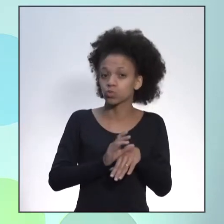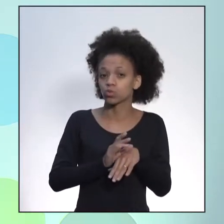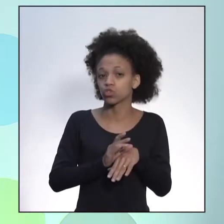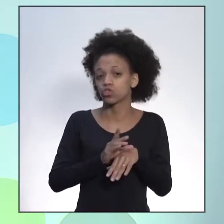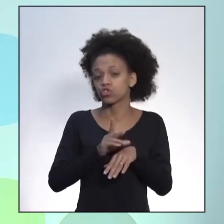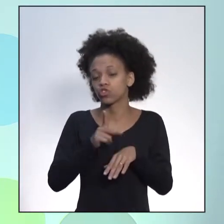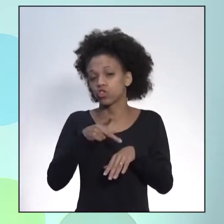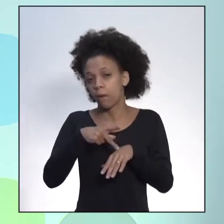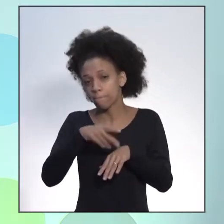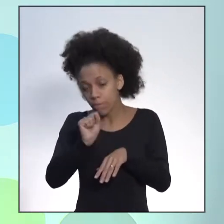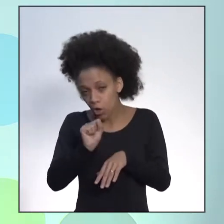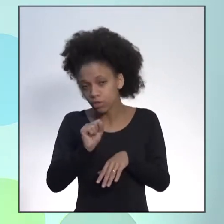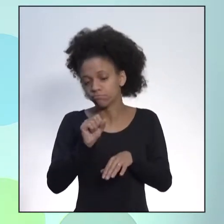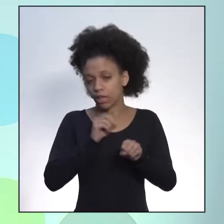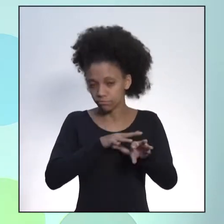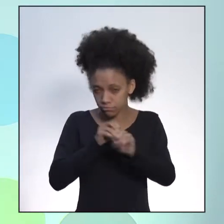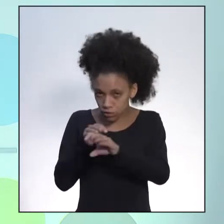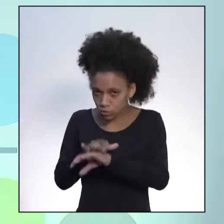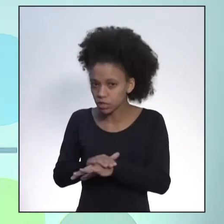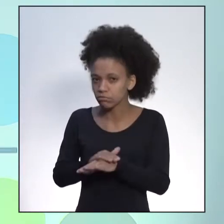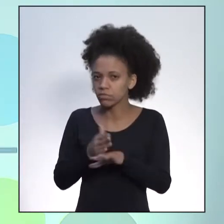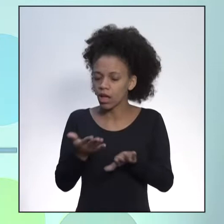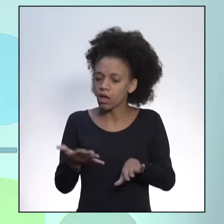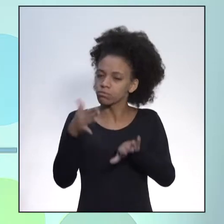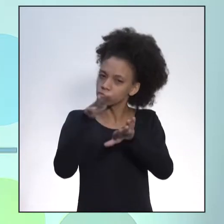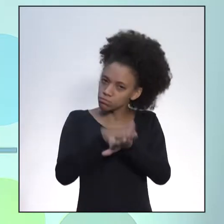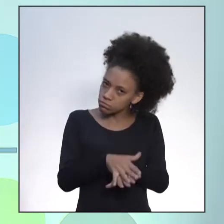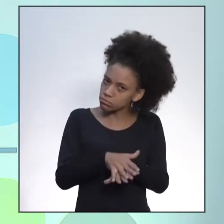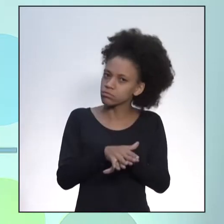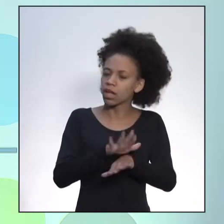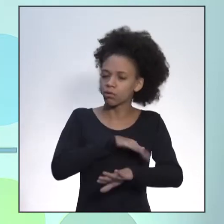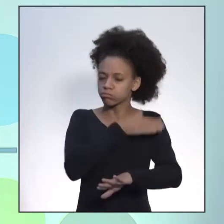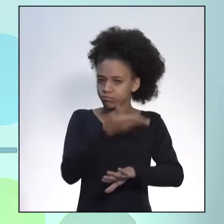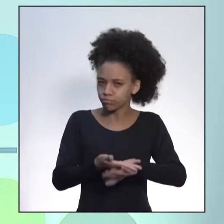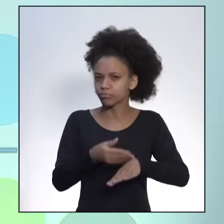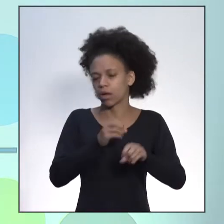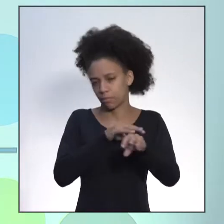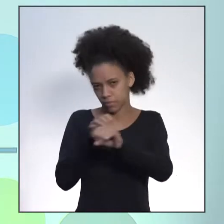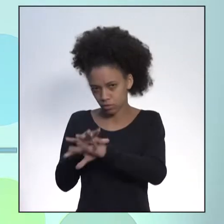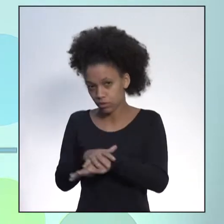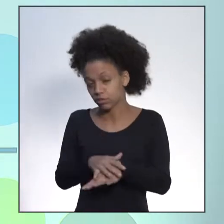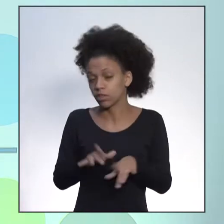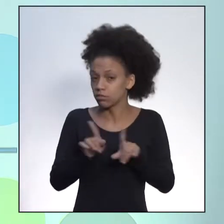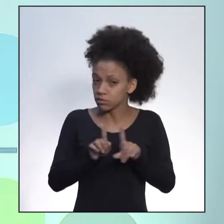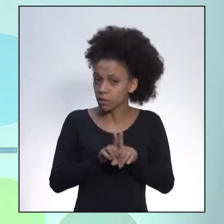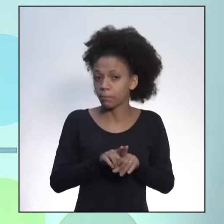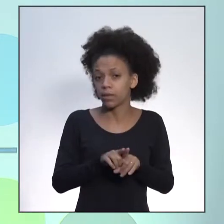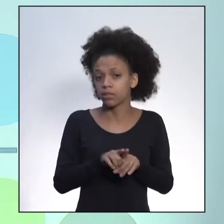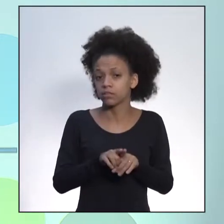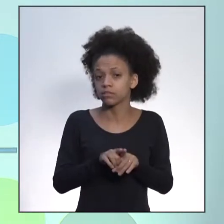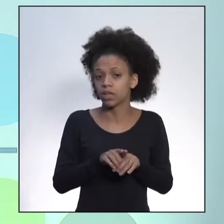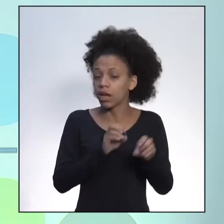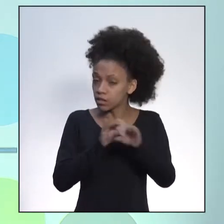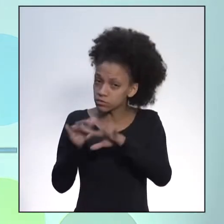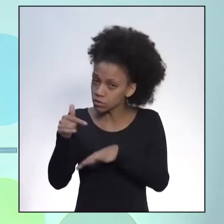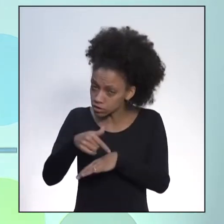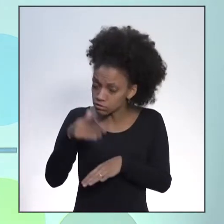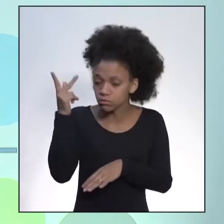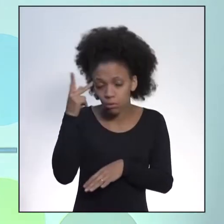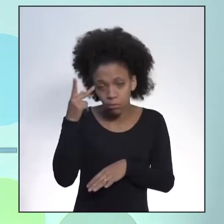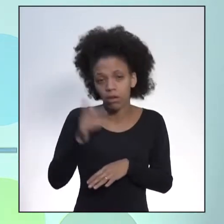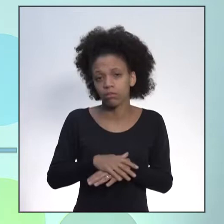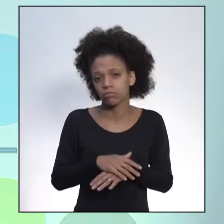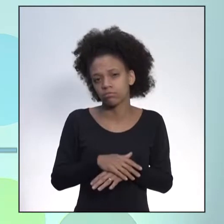pós-graduação de Educação Integral para educadores, e leciono aqui em São Paulo, né? Eu